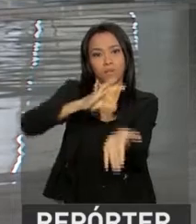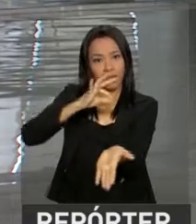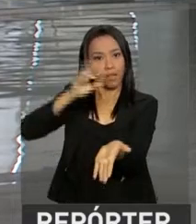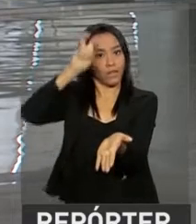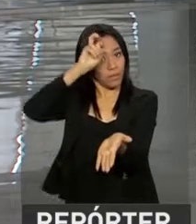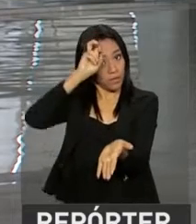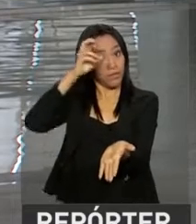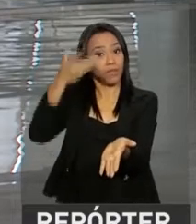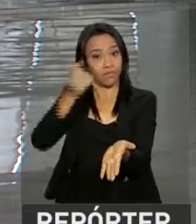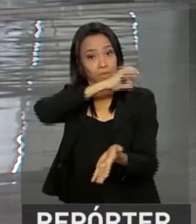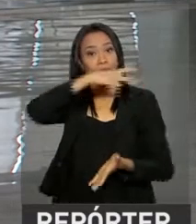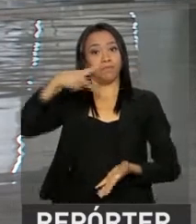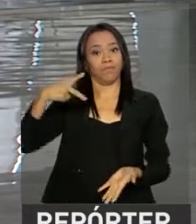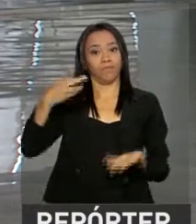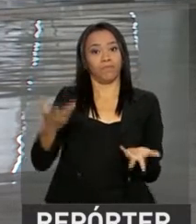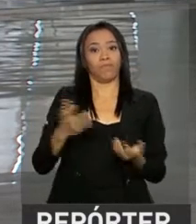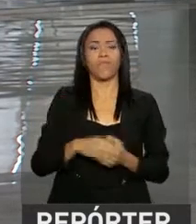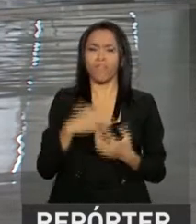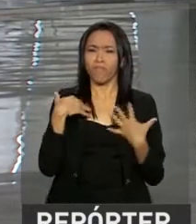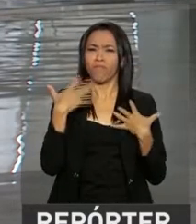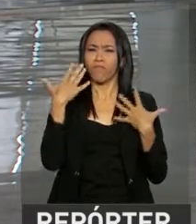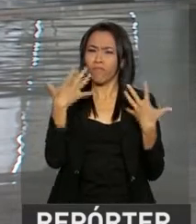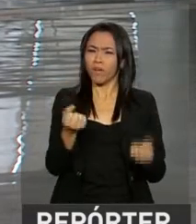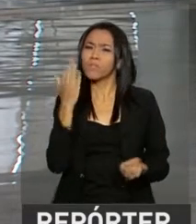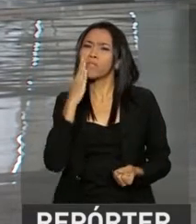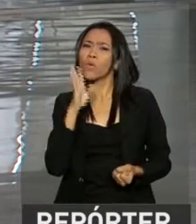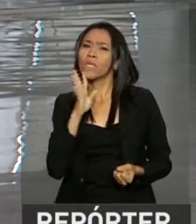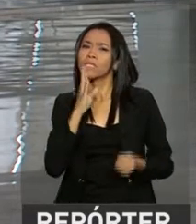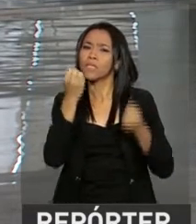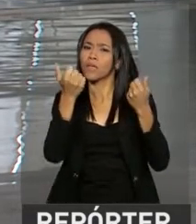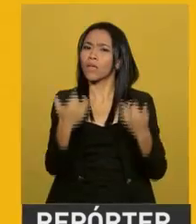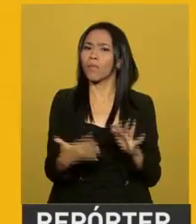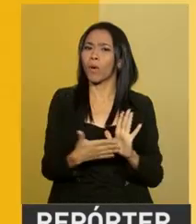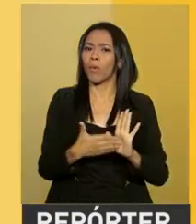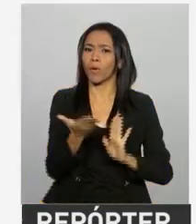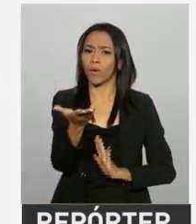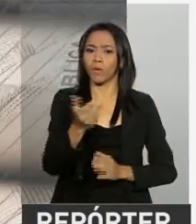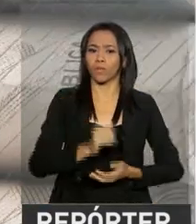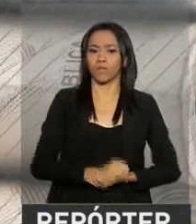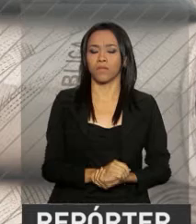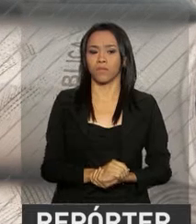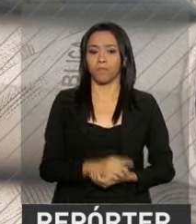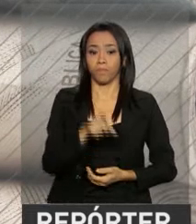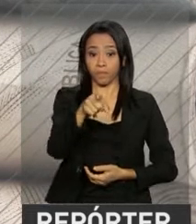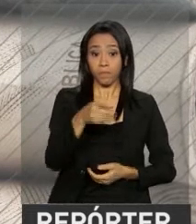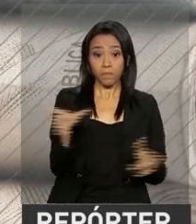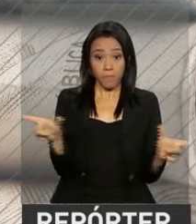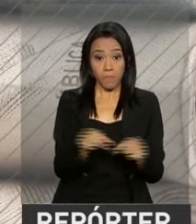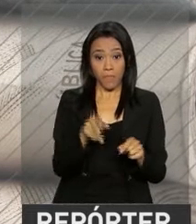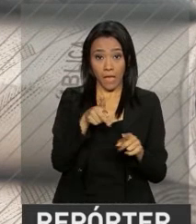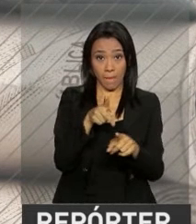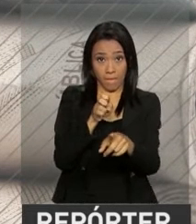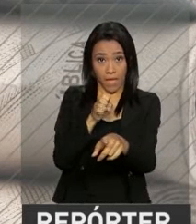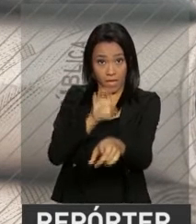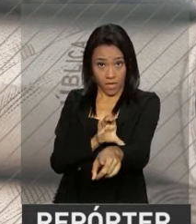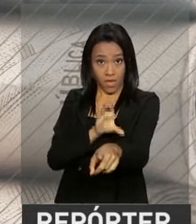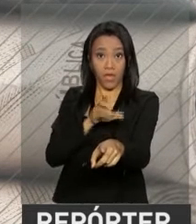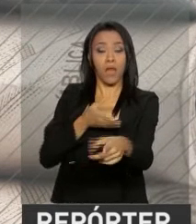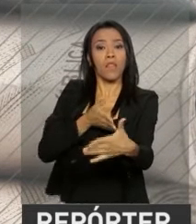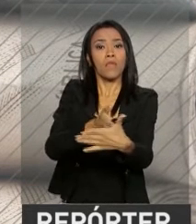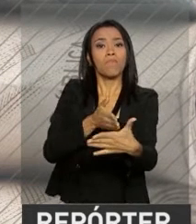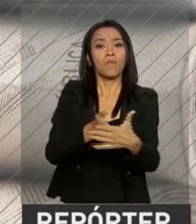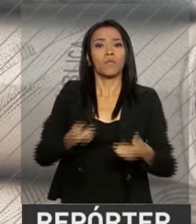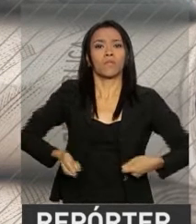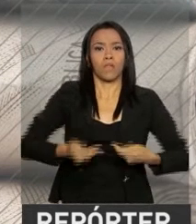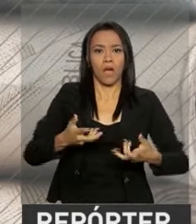feira vamos saber um pouco mais sobre a proposta a pec que limita o crescimento das despesas públicas federais